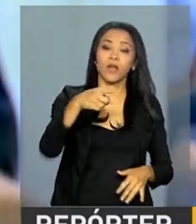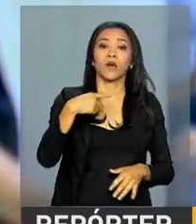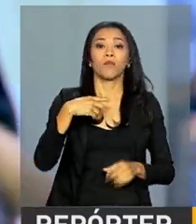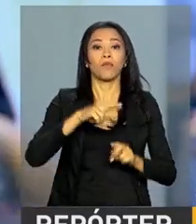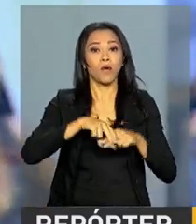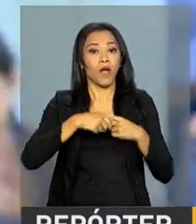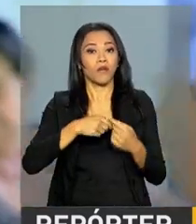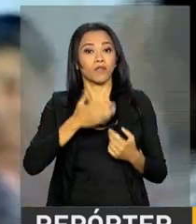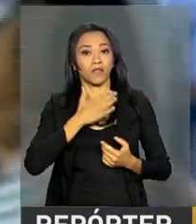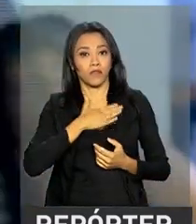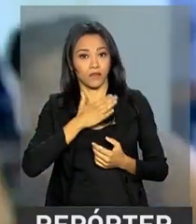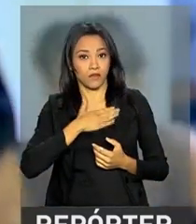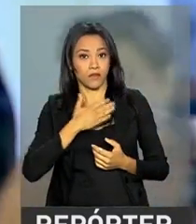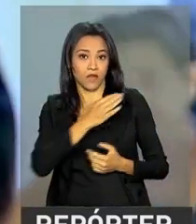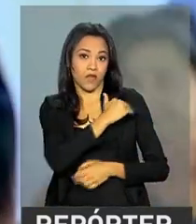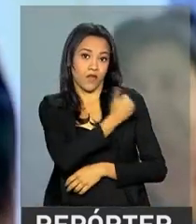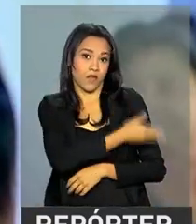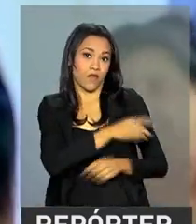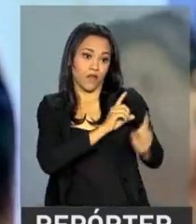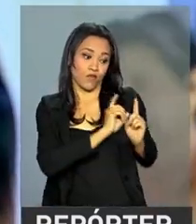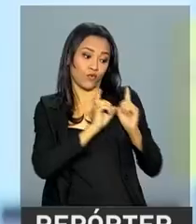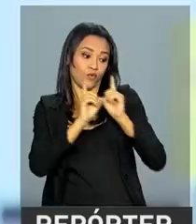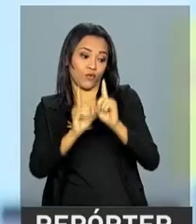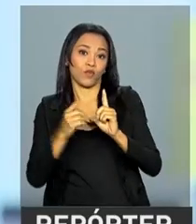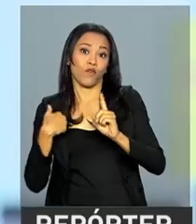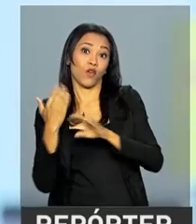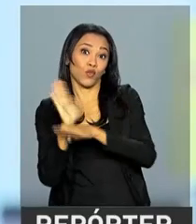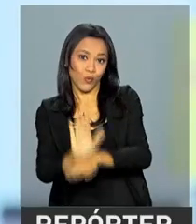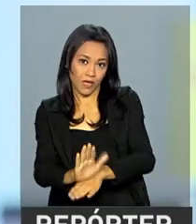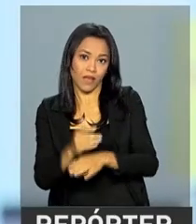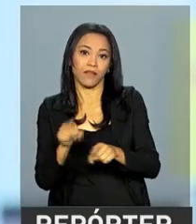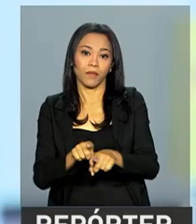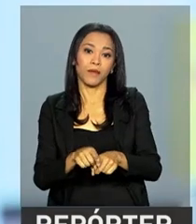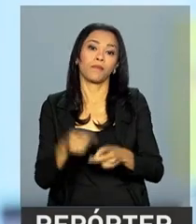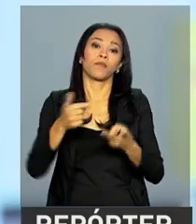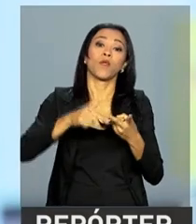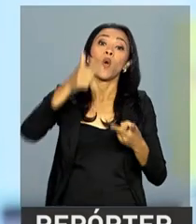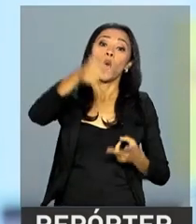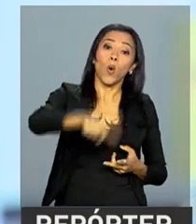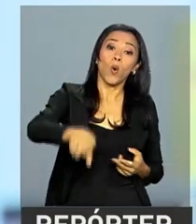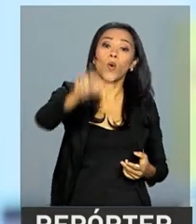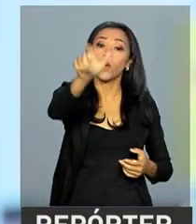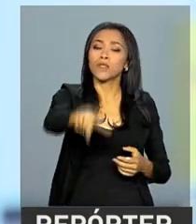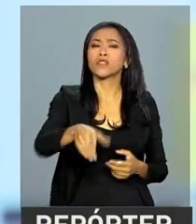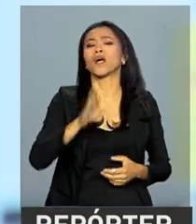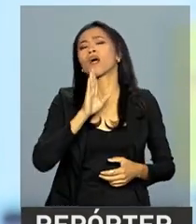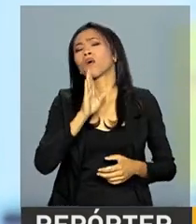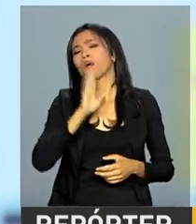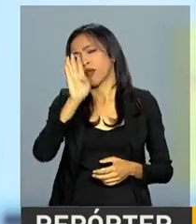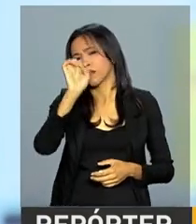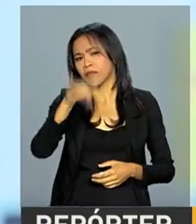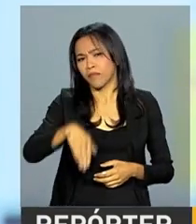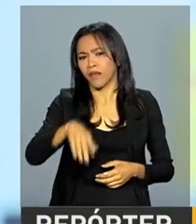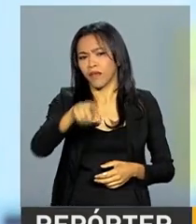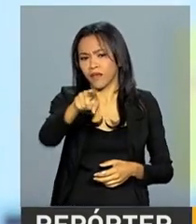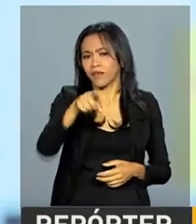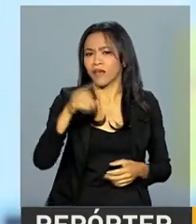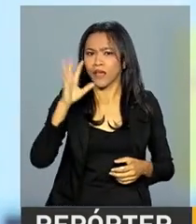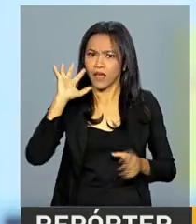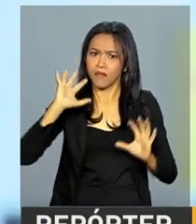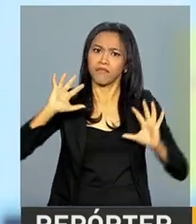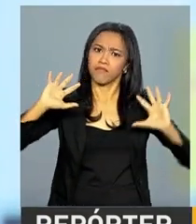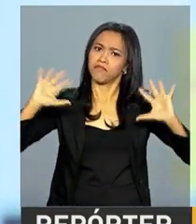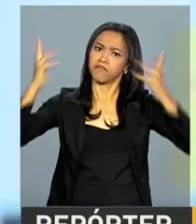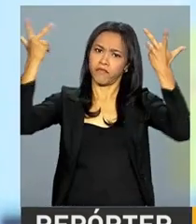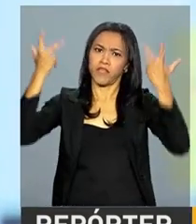vai pagar uma promessa eu vou ajudar na corda outras já conhecem bem a festa a festividade muito bonita